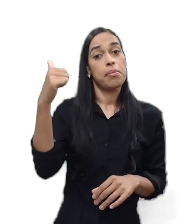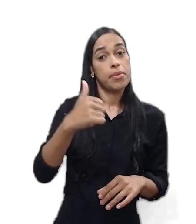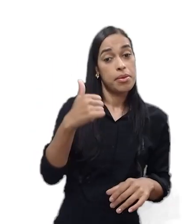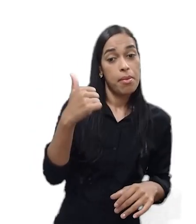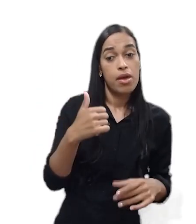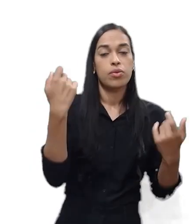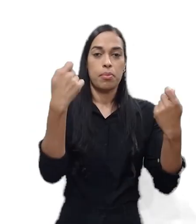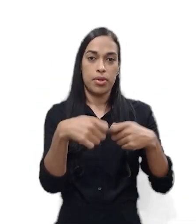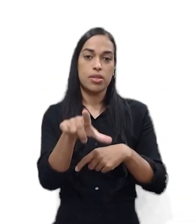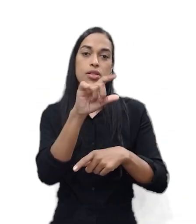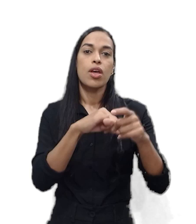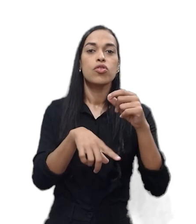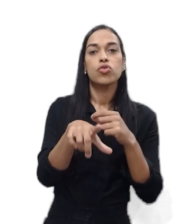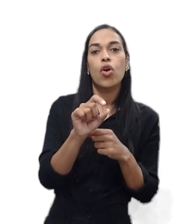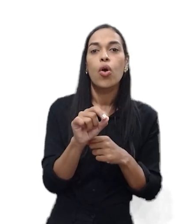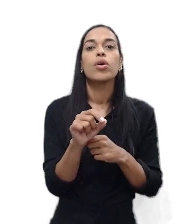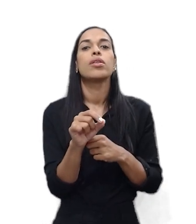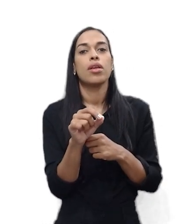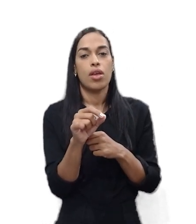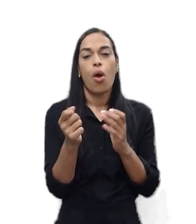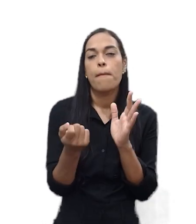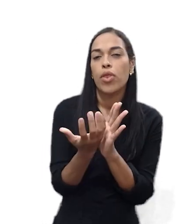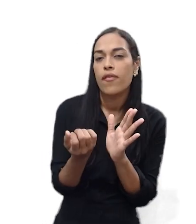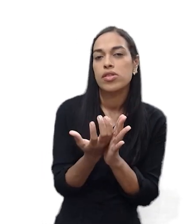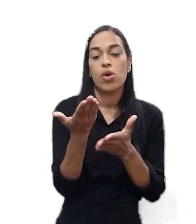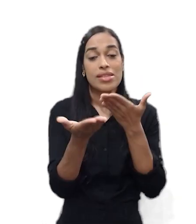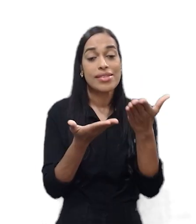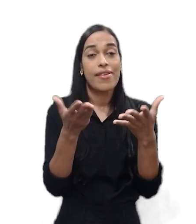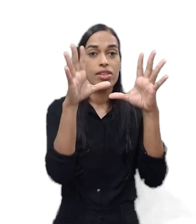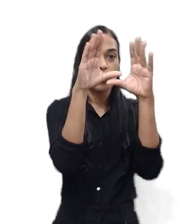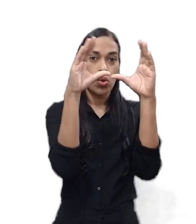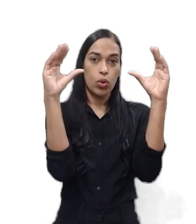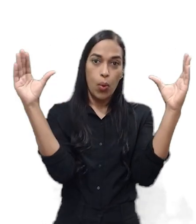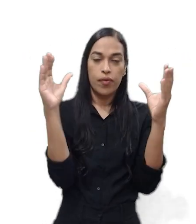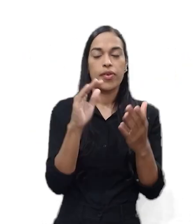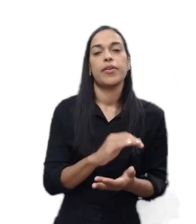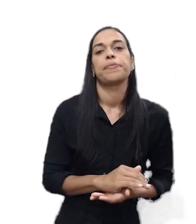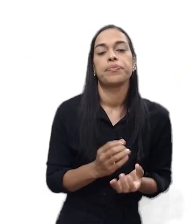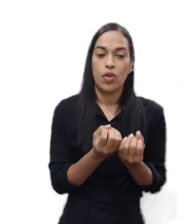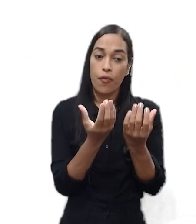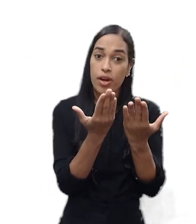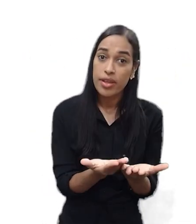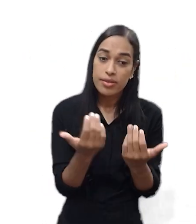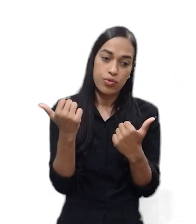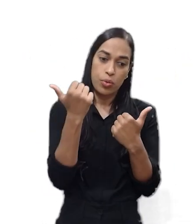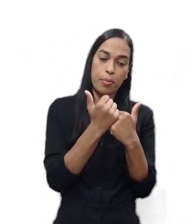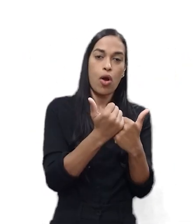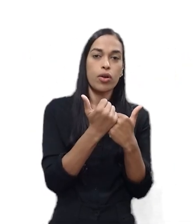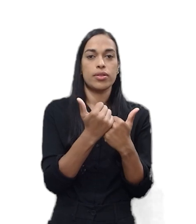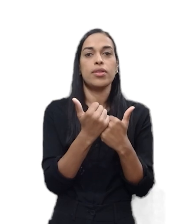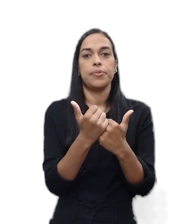Primeiro, você precisa escolher um provedor de serviço de nuvem, né? Que ofereça suporte para o